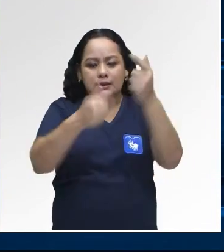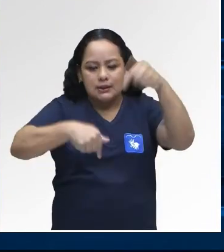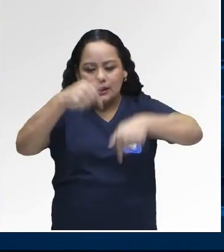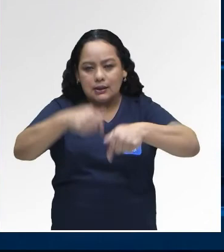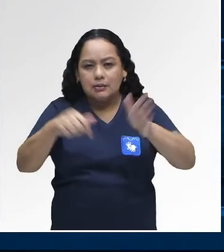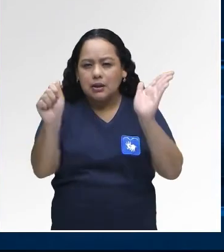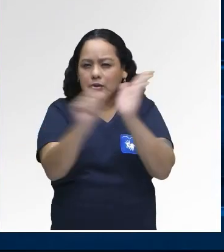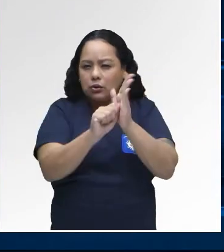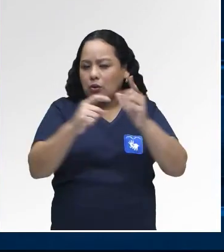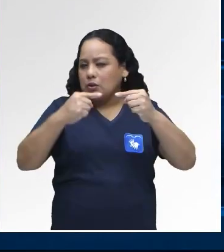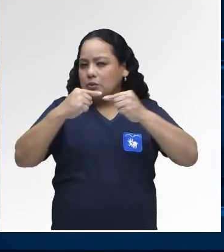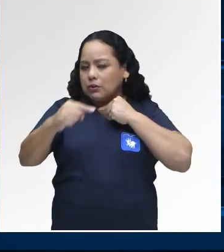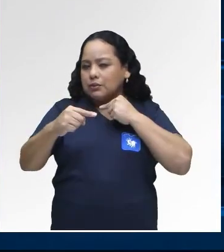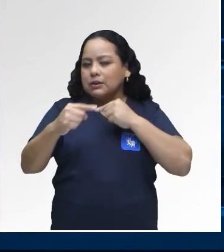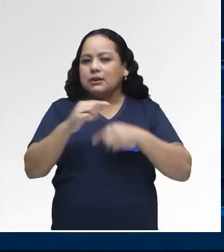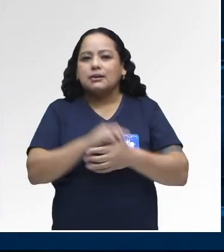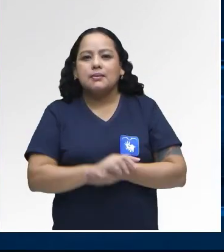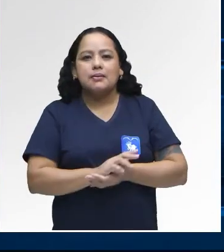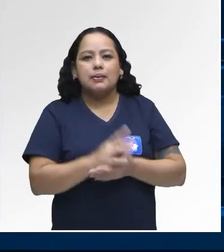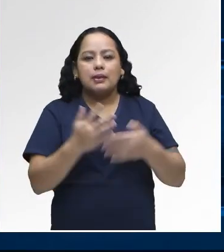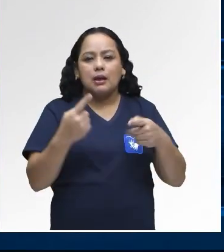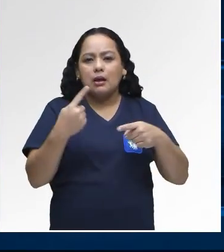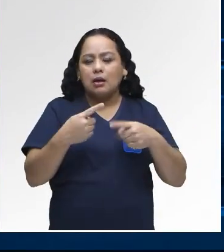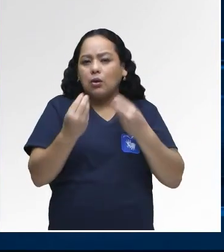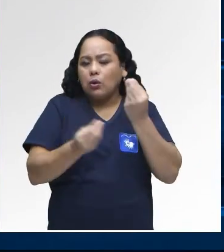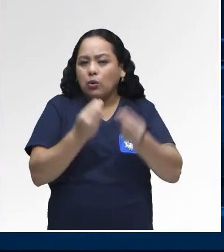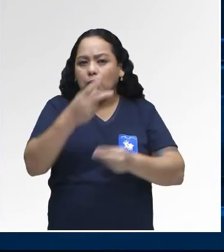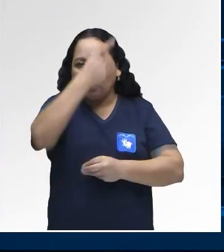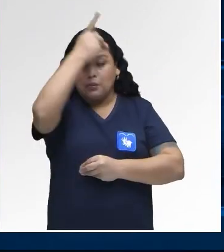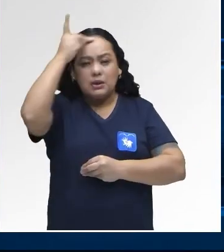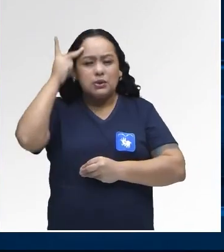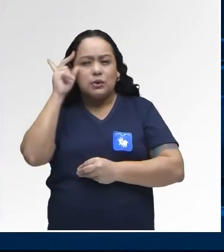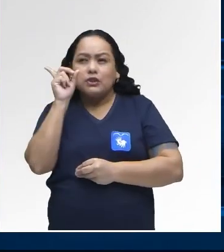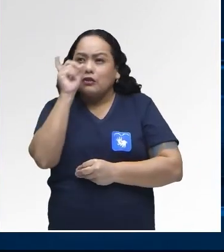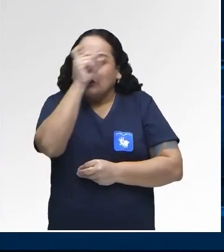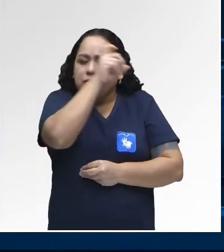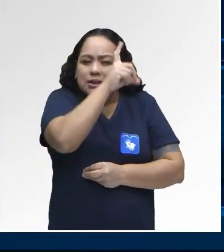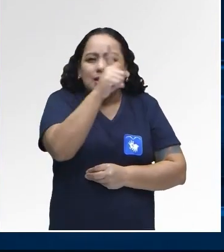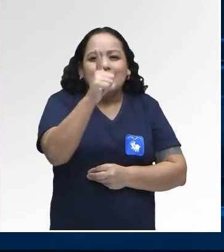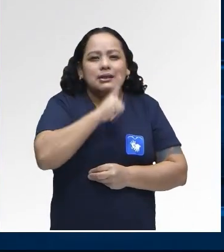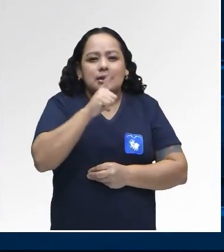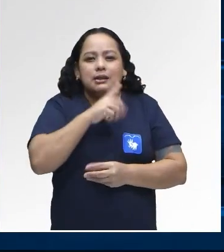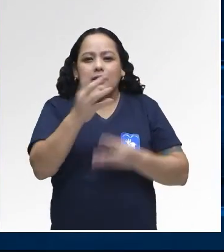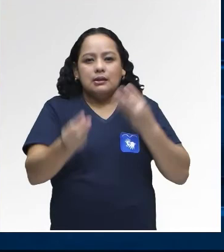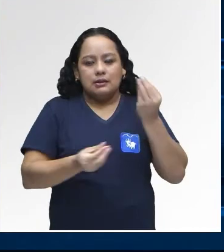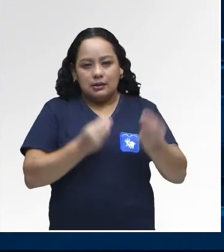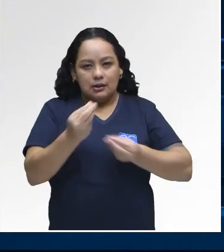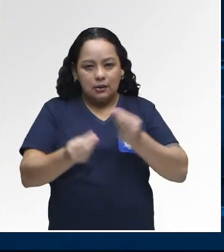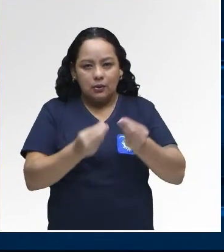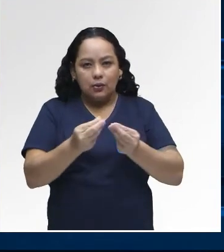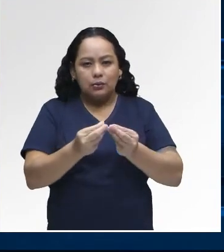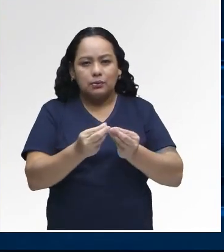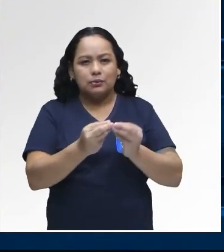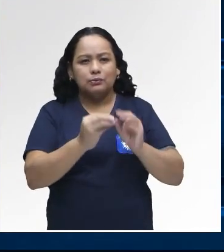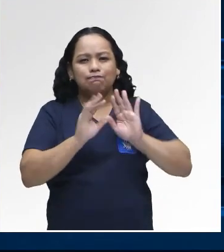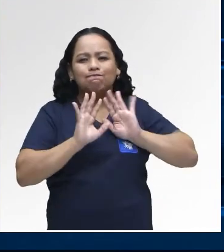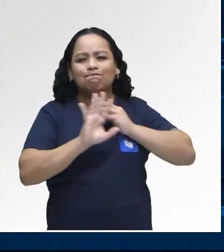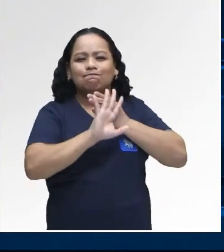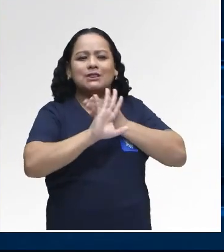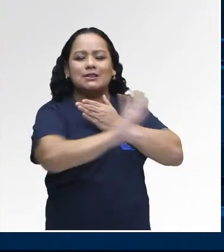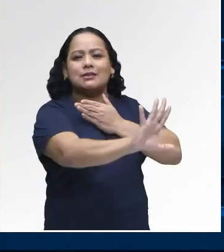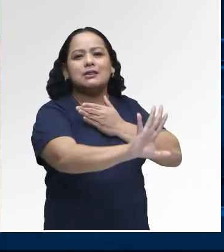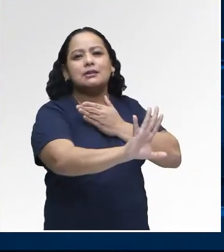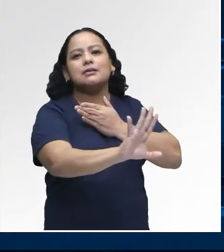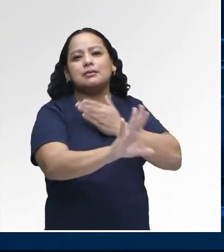mais perigosas, onde a pessoa pode ter uma maior dificuldade de deixar de ser